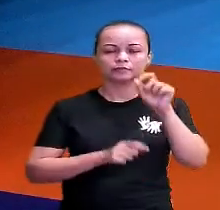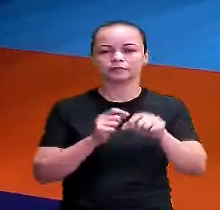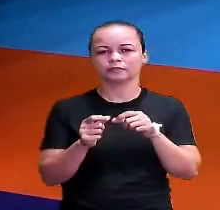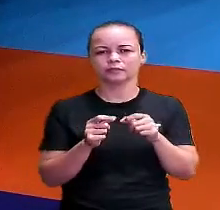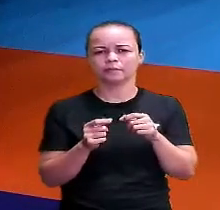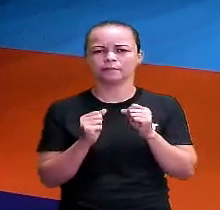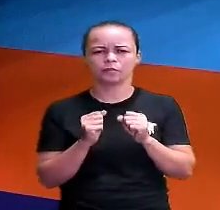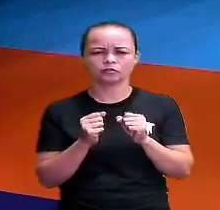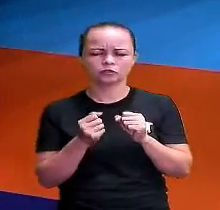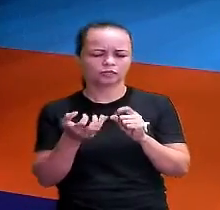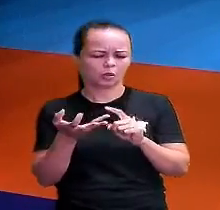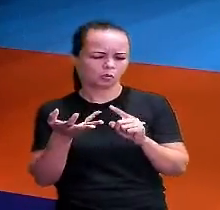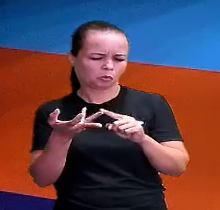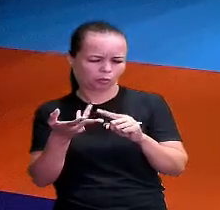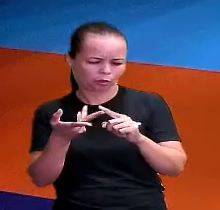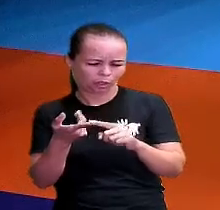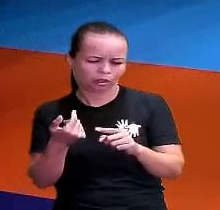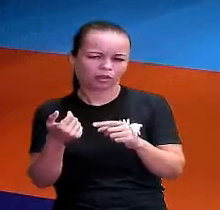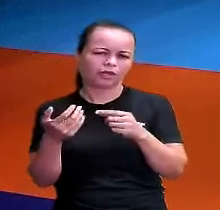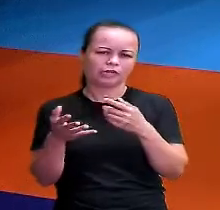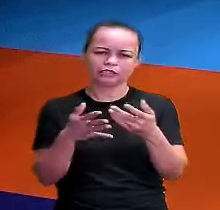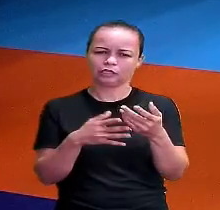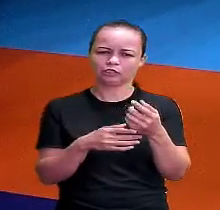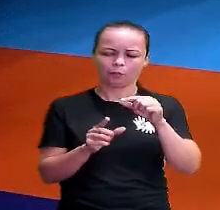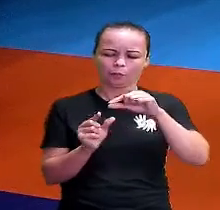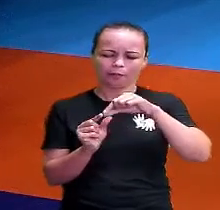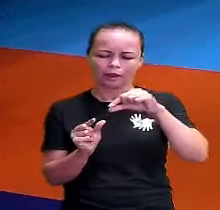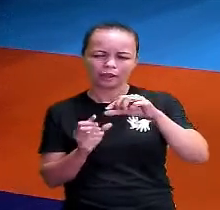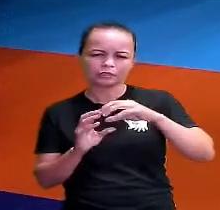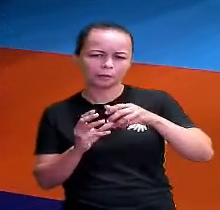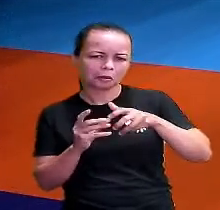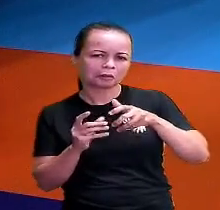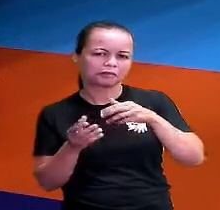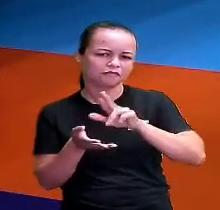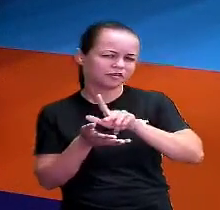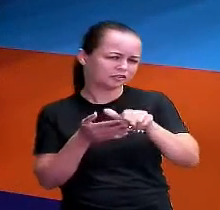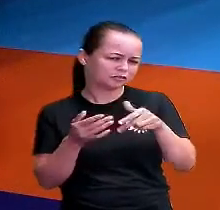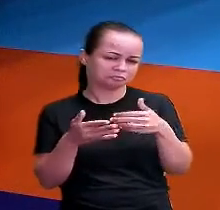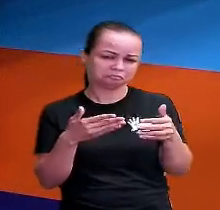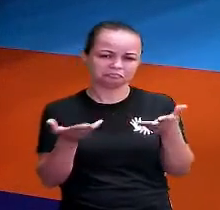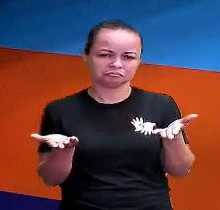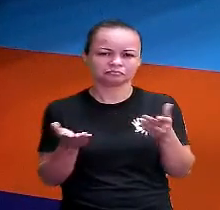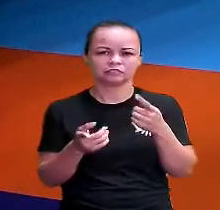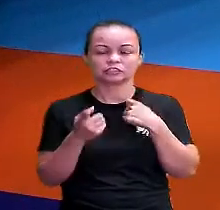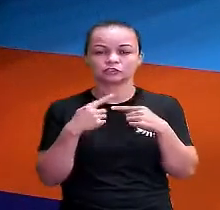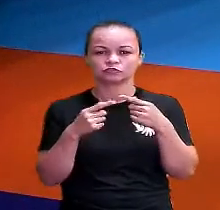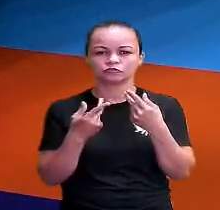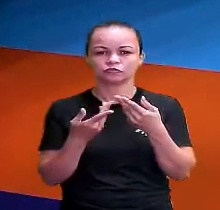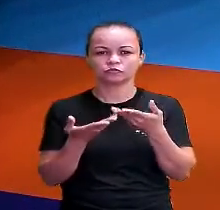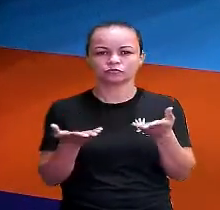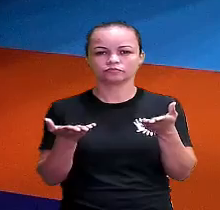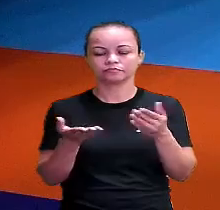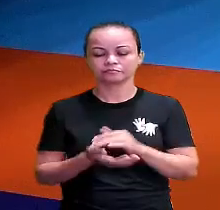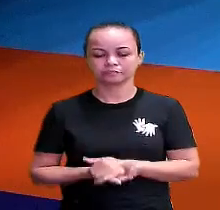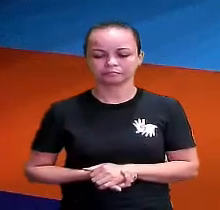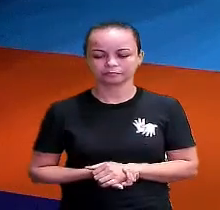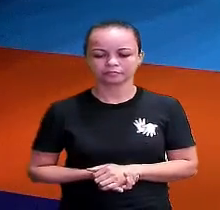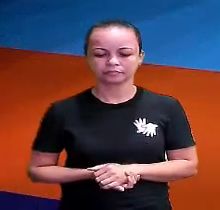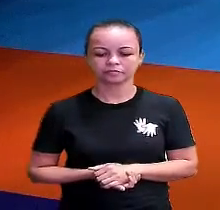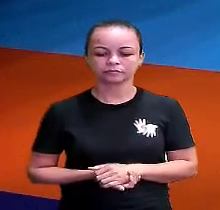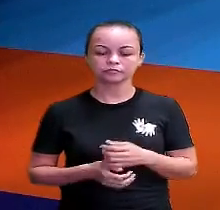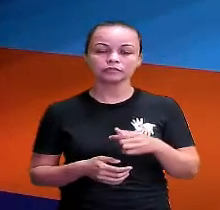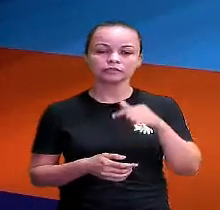os dedos, pode usar as bolinhas, pode usar palito, pode fazer como você quiser, tá? E aí, quando eu somo